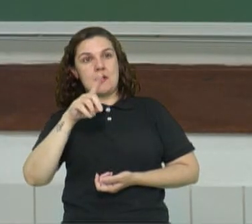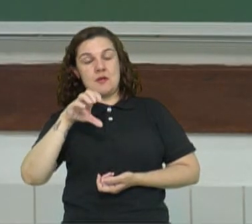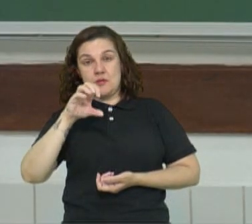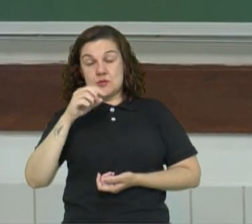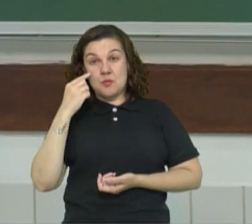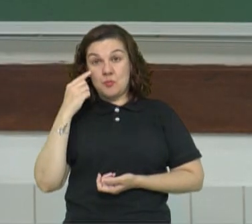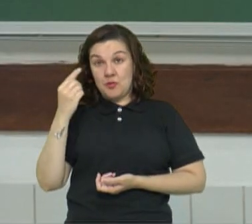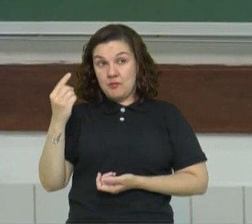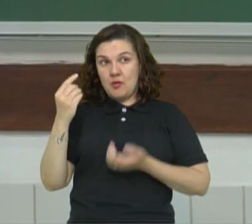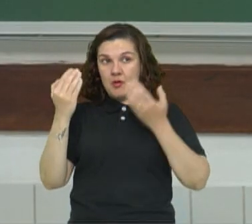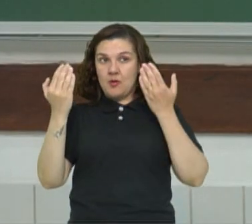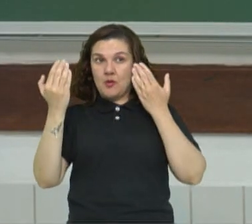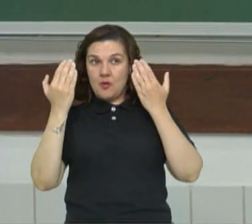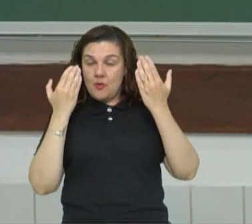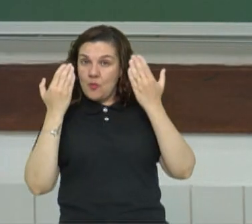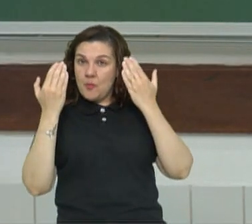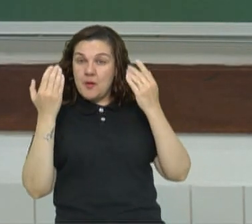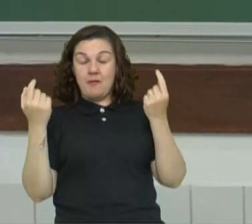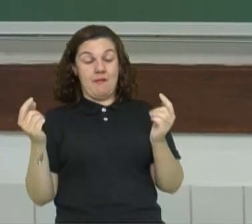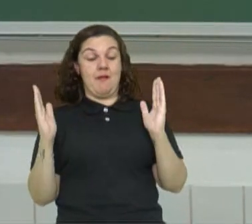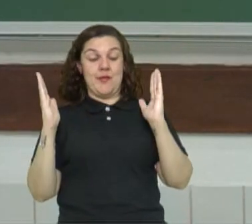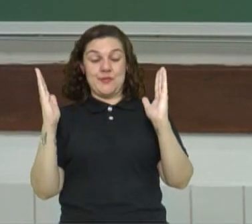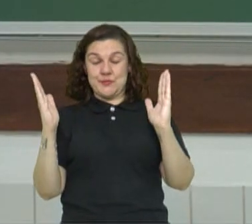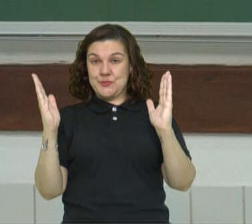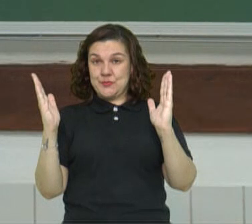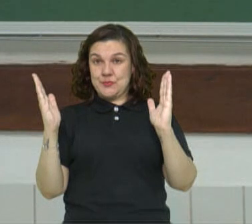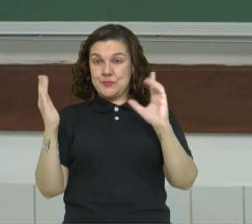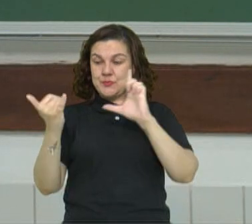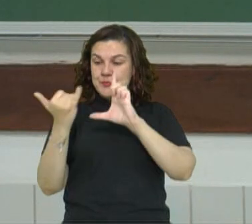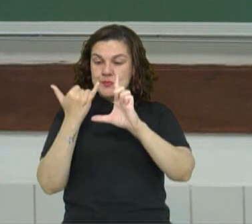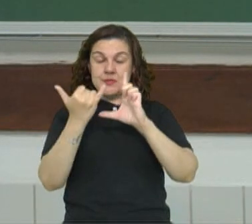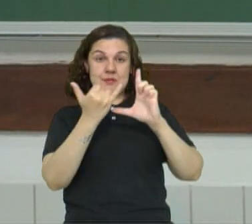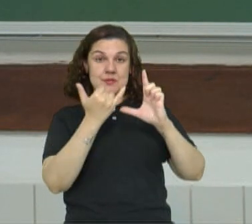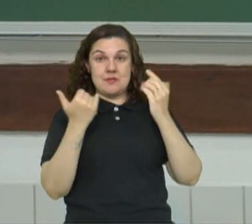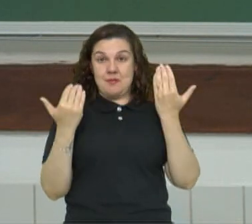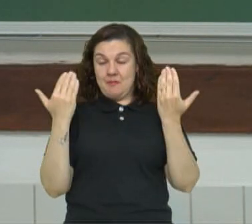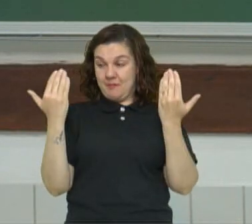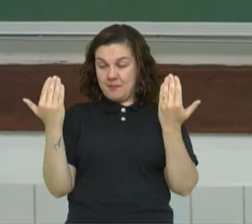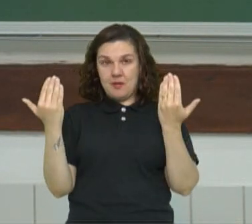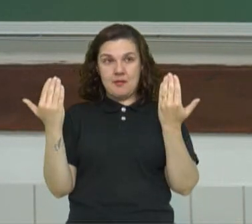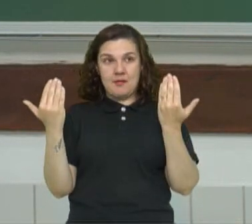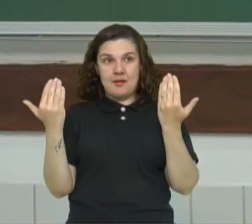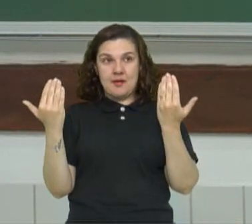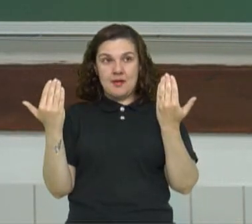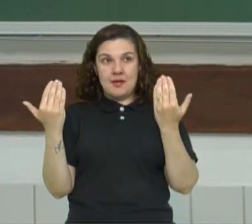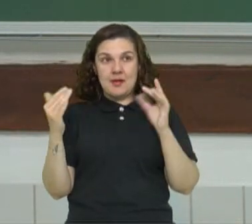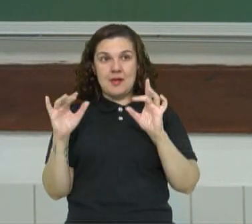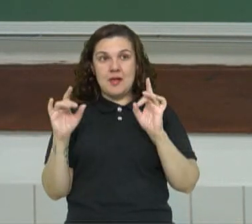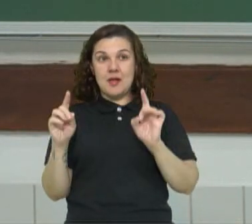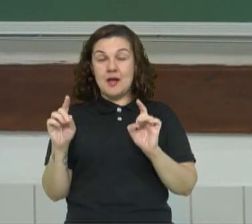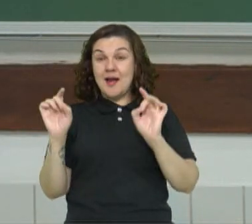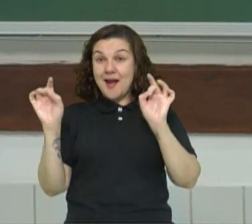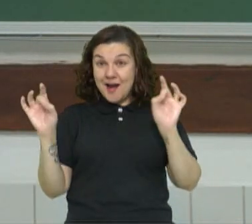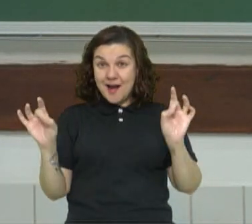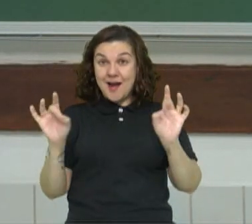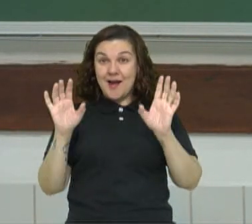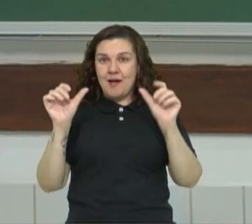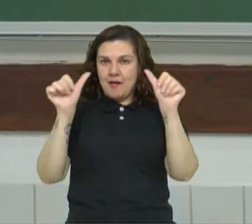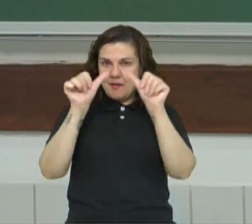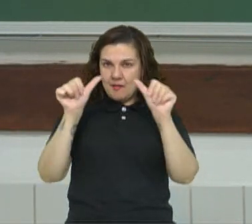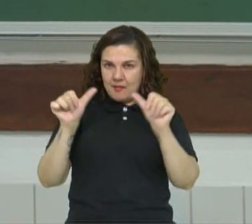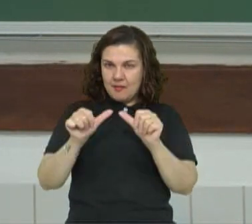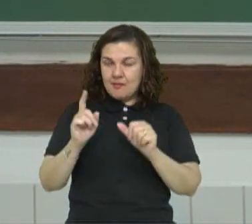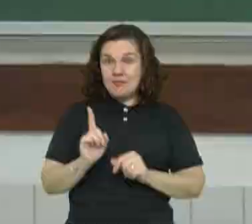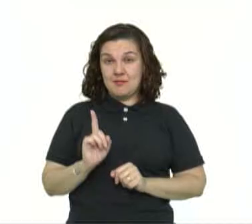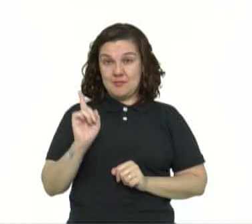vocês podem comparar entre as duas imagens, tá? Que cada escultura